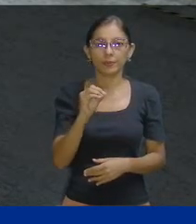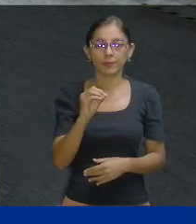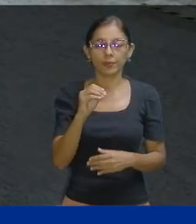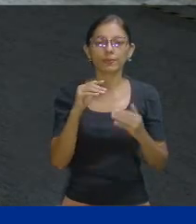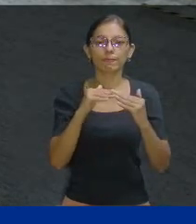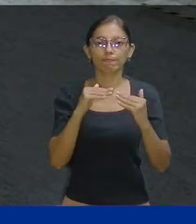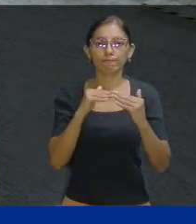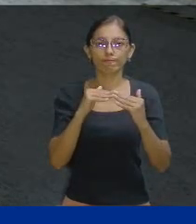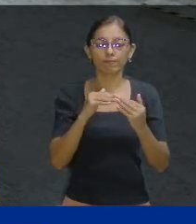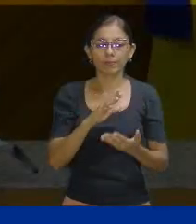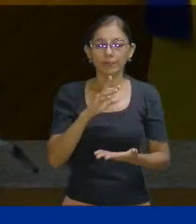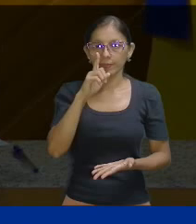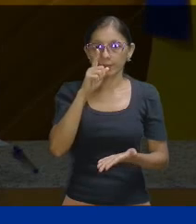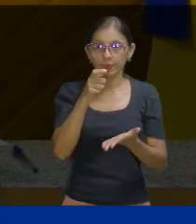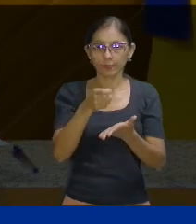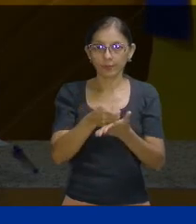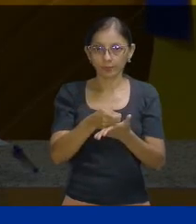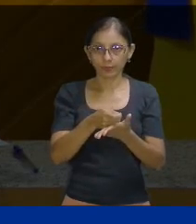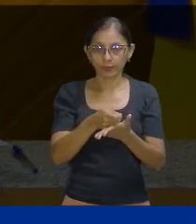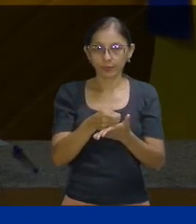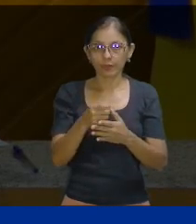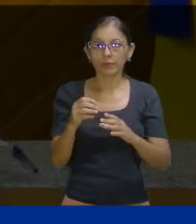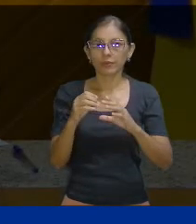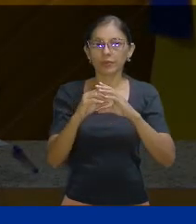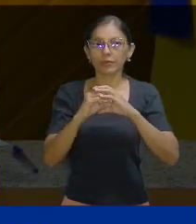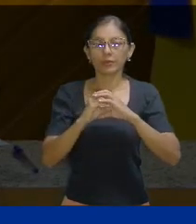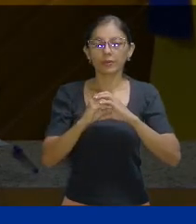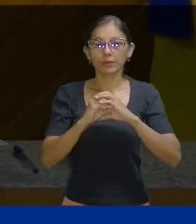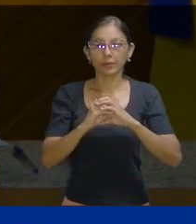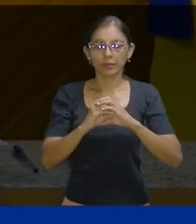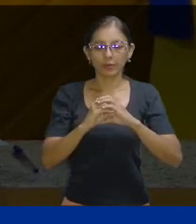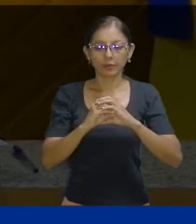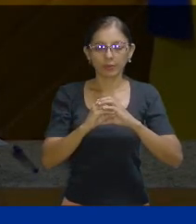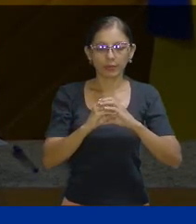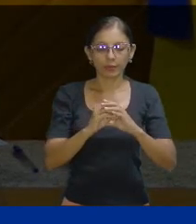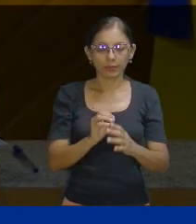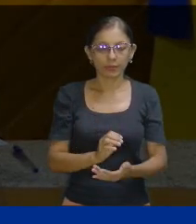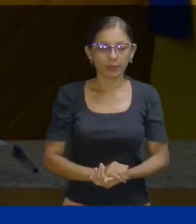acompanhe, presidente. Decisão: o Tribunal Regional Eleitoral do Amapá,